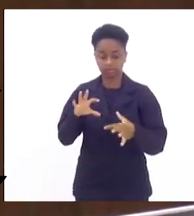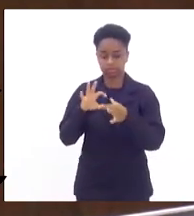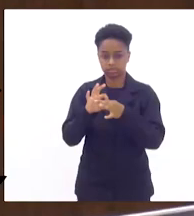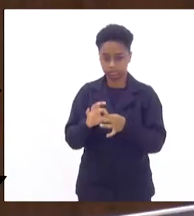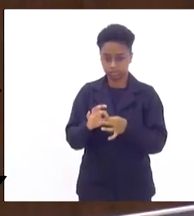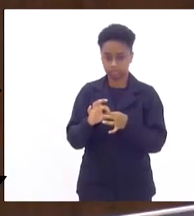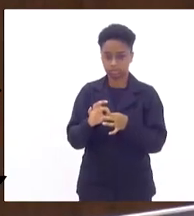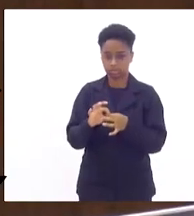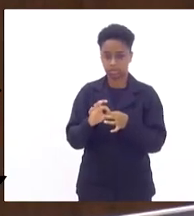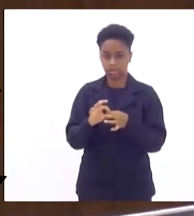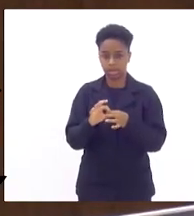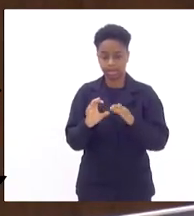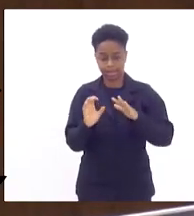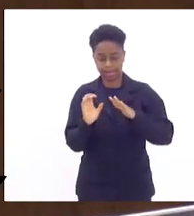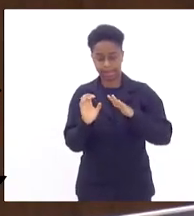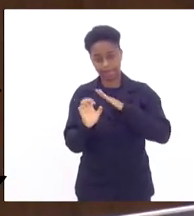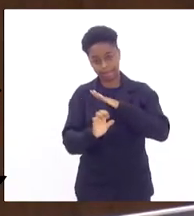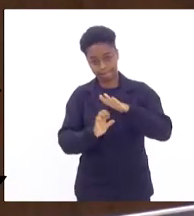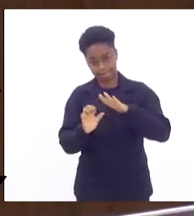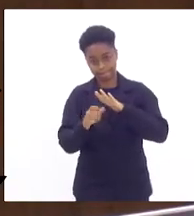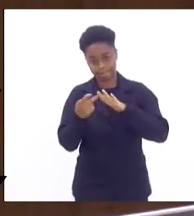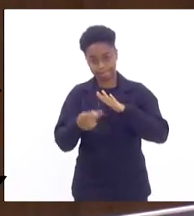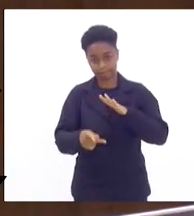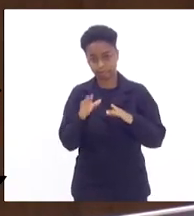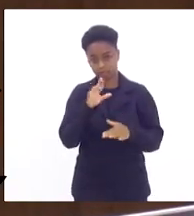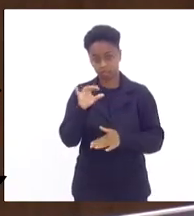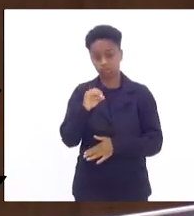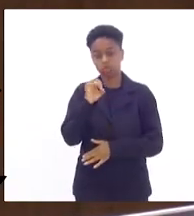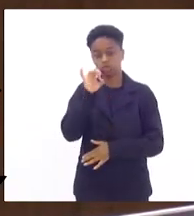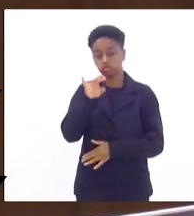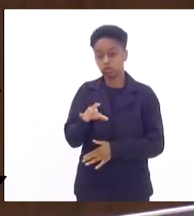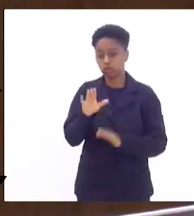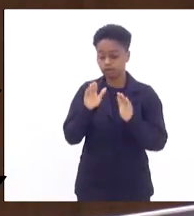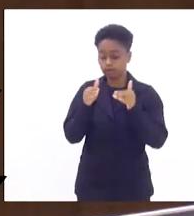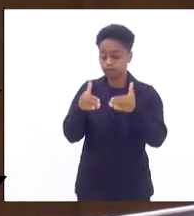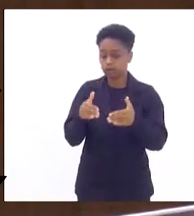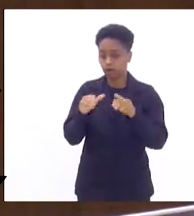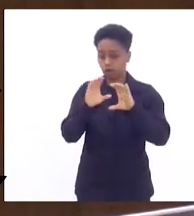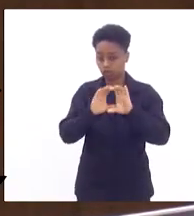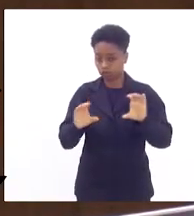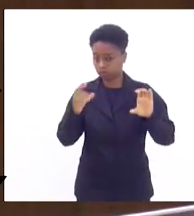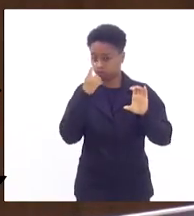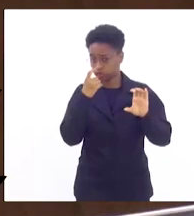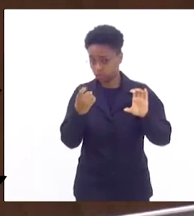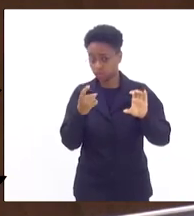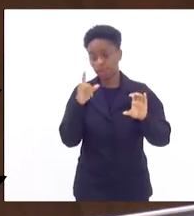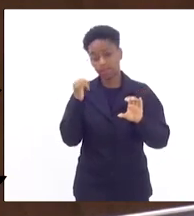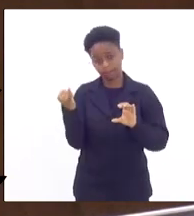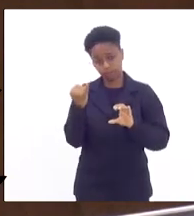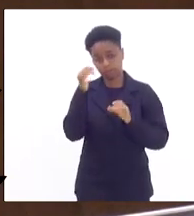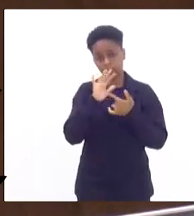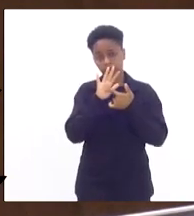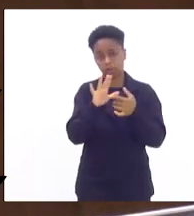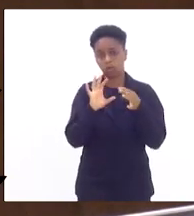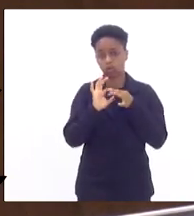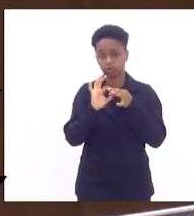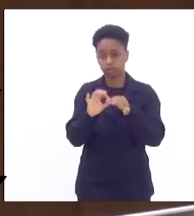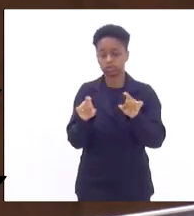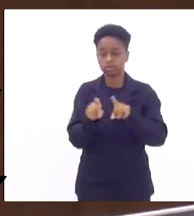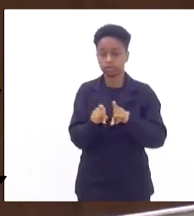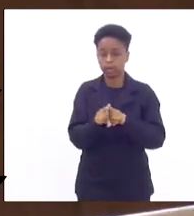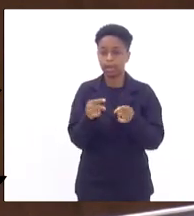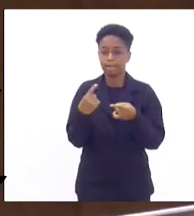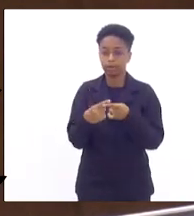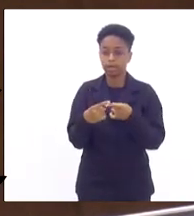Janeiro, é uma concessão apenas de esgoto, e isso é importante contextualizar também, porque isso diferencia muito